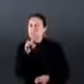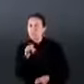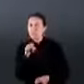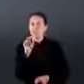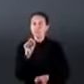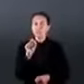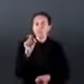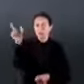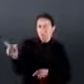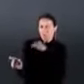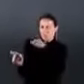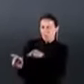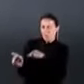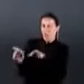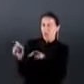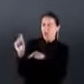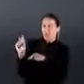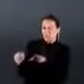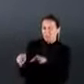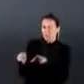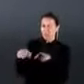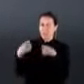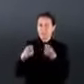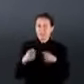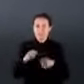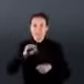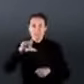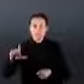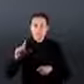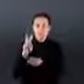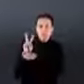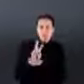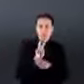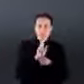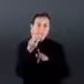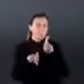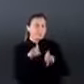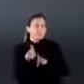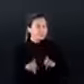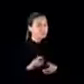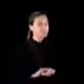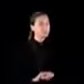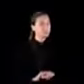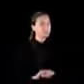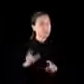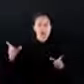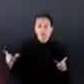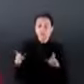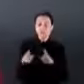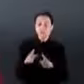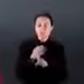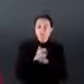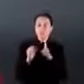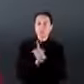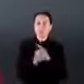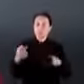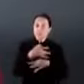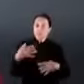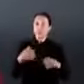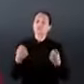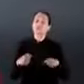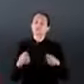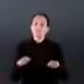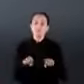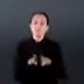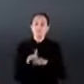Você acha mesmo que é de alguém assim que São Luís precisa para cuidar da nossa gente? As minorias sociais